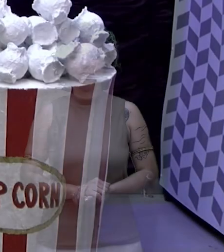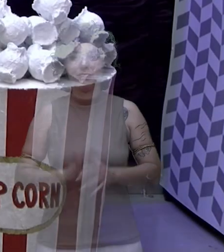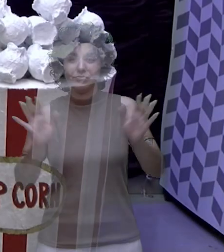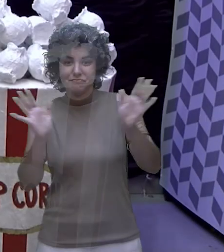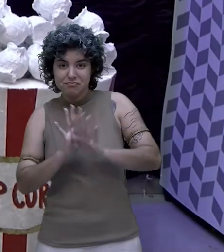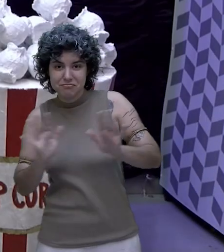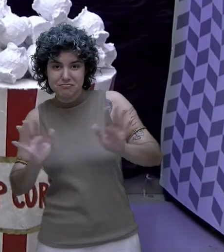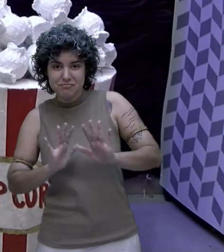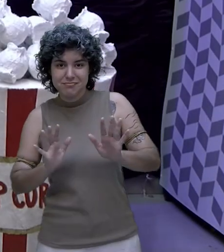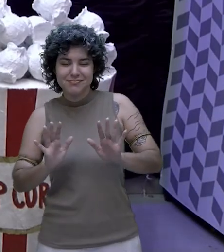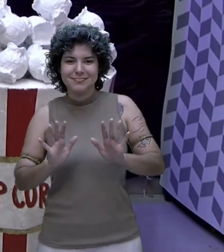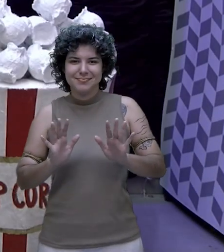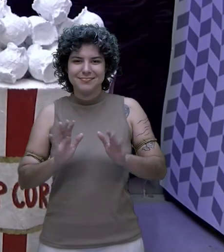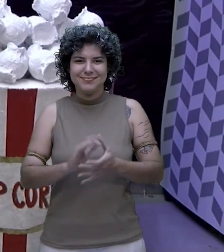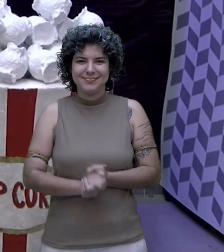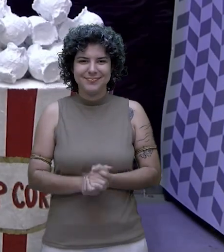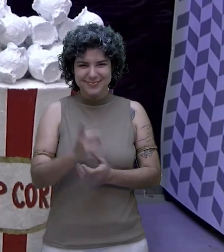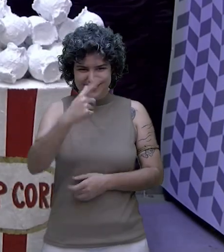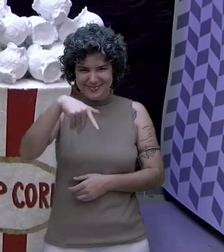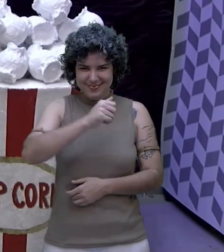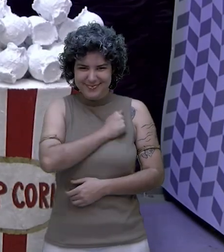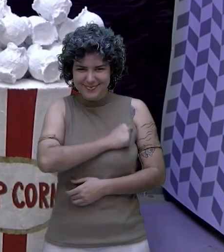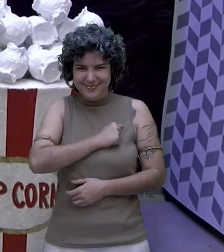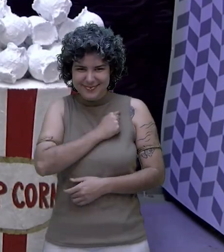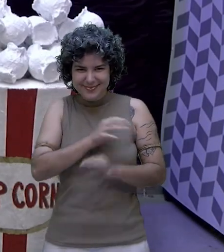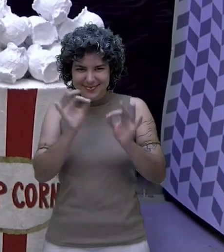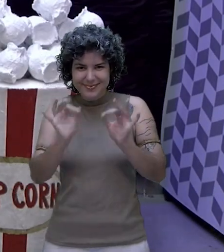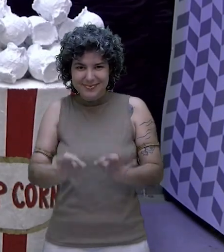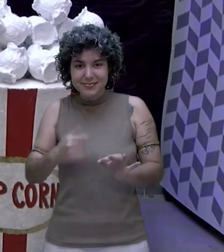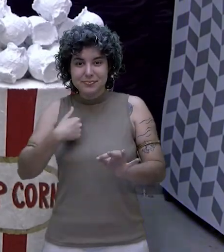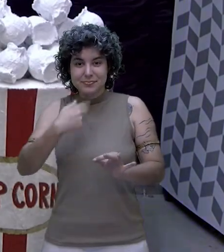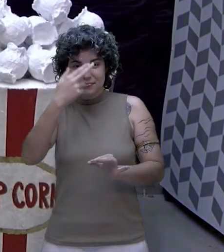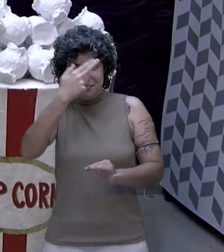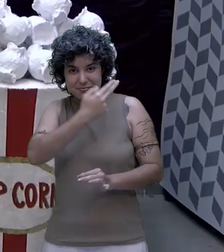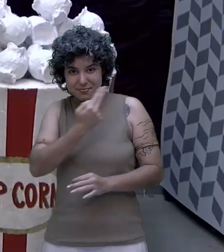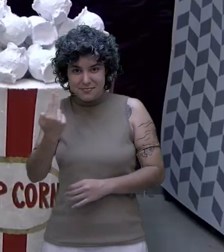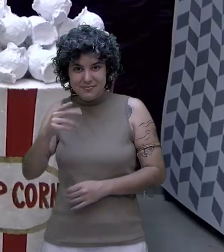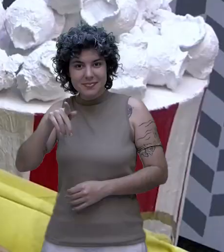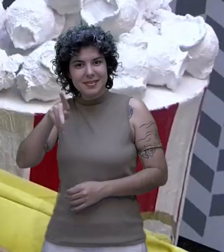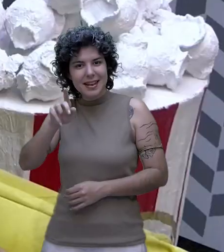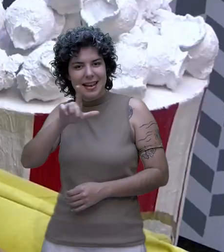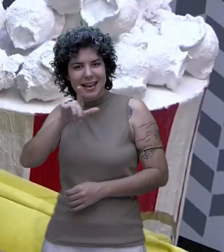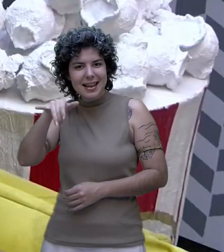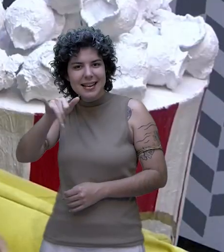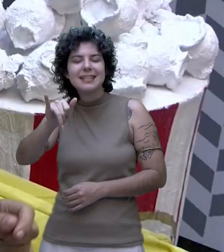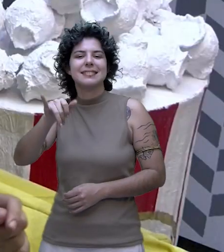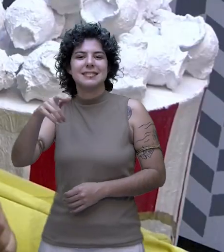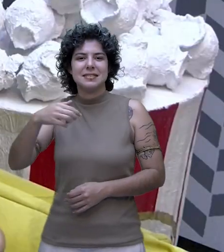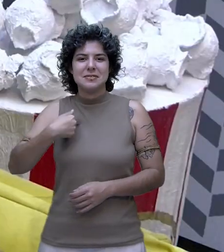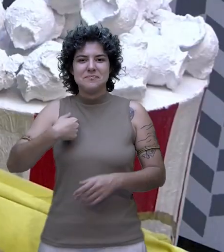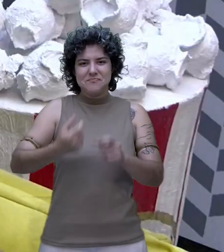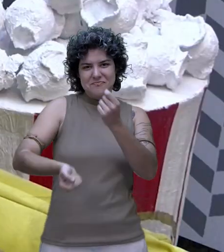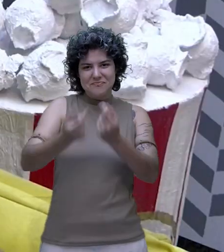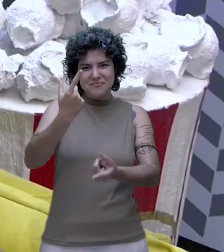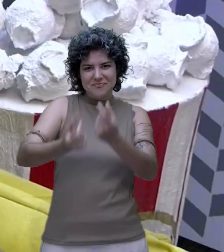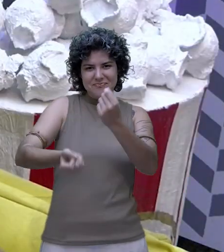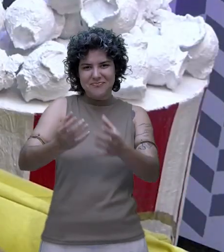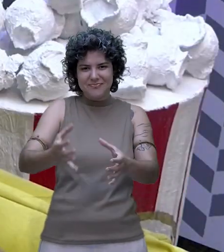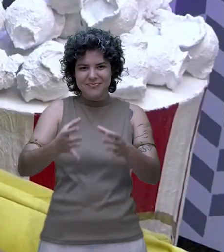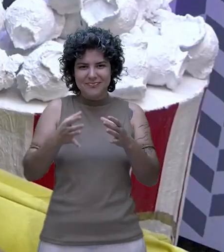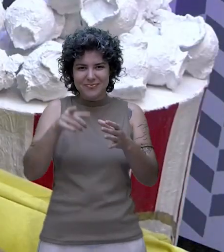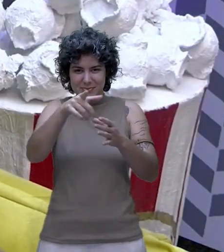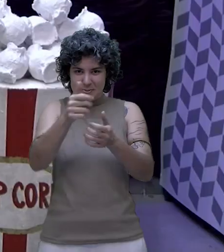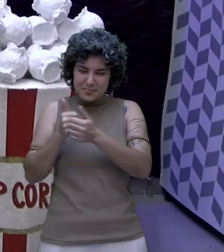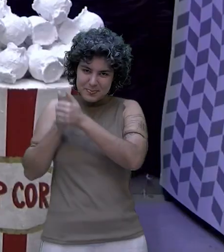Oi, gente! Sentiram minha falta? Eu sou a Kelly Carvalho e esse é o Pega Pipoca, sua companhia semanal para quem gosta de